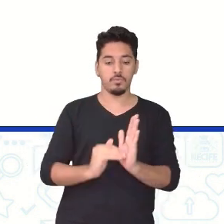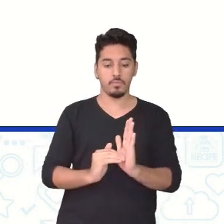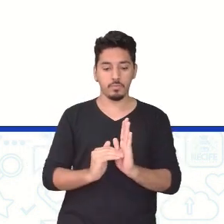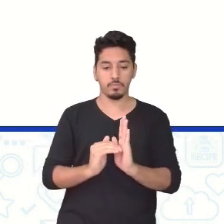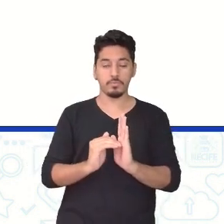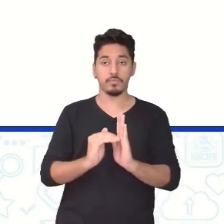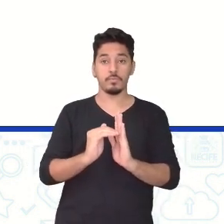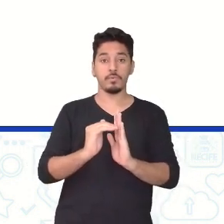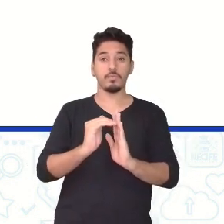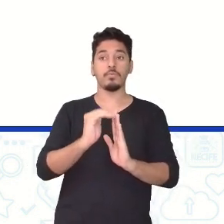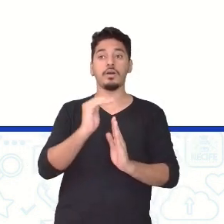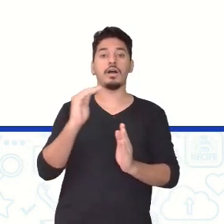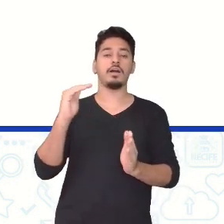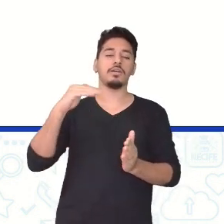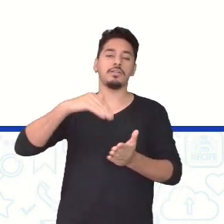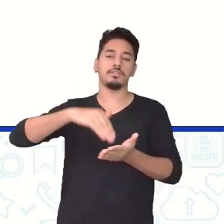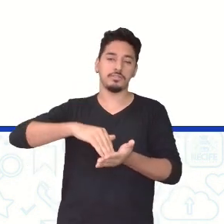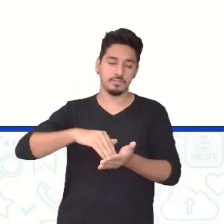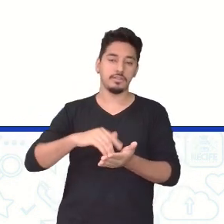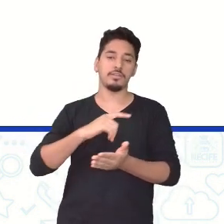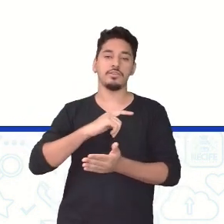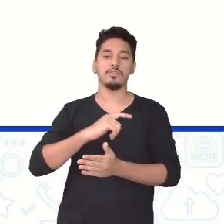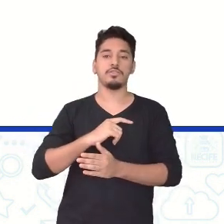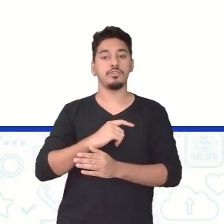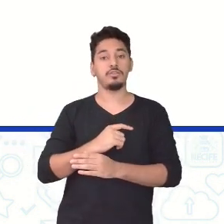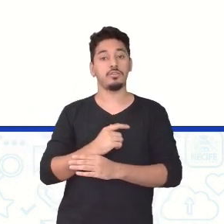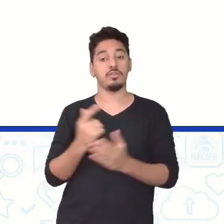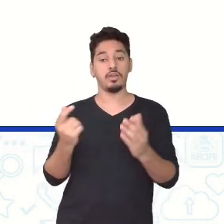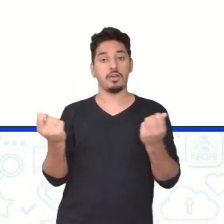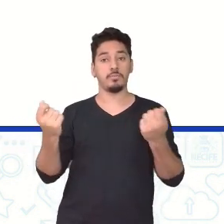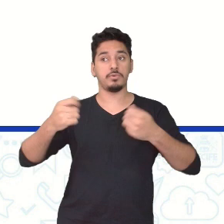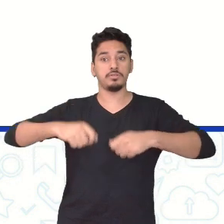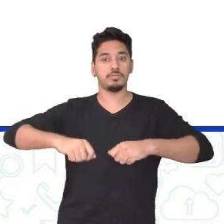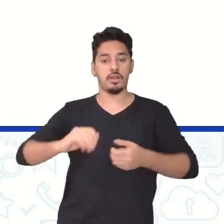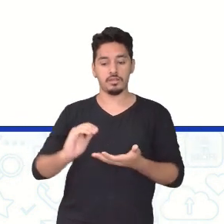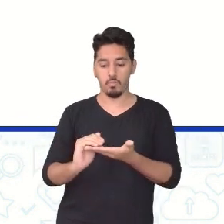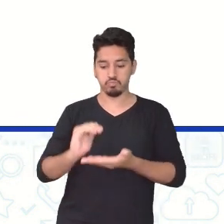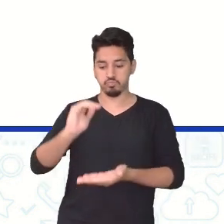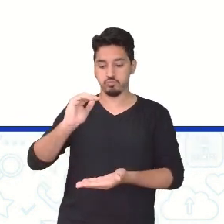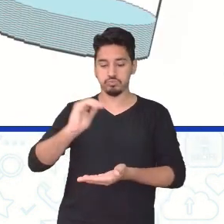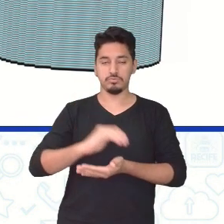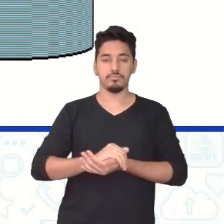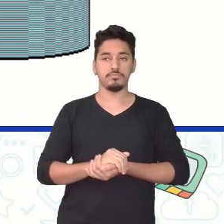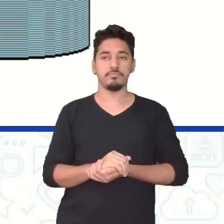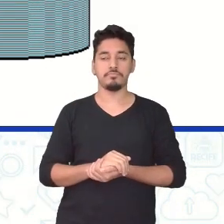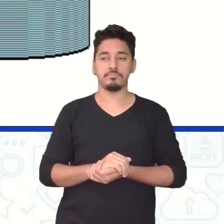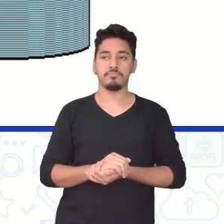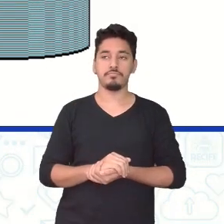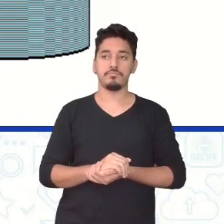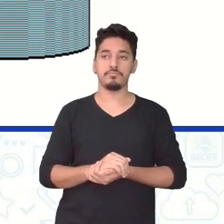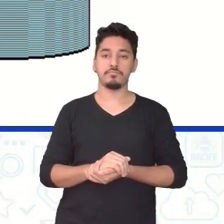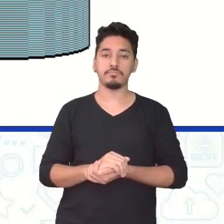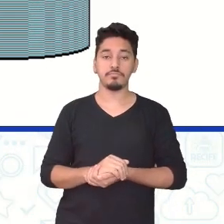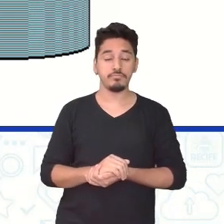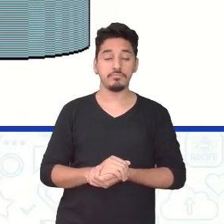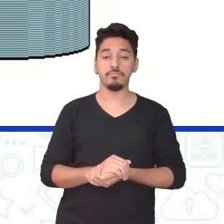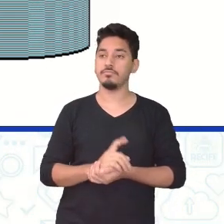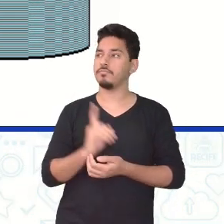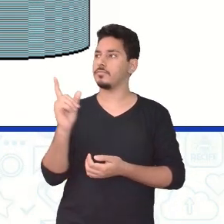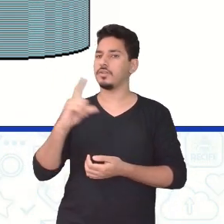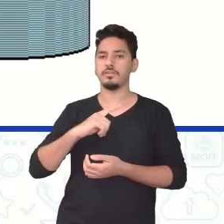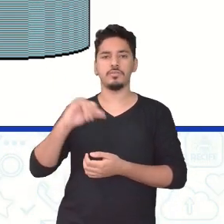aumentando, aumentando, aumentando até chegar o volume grandão aí do cilindro. Olha que massa, show de bola. E aí eu botei